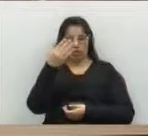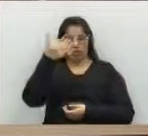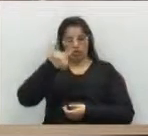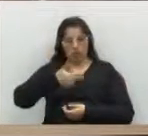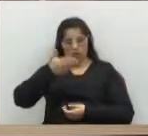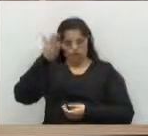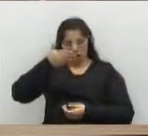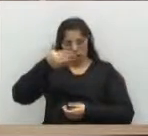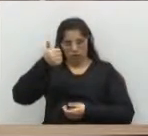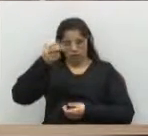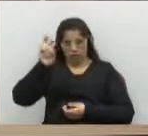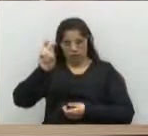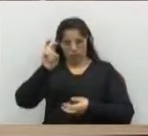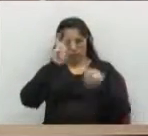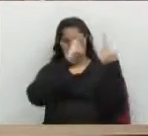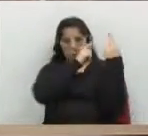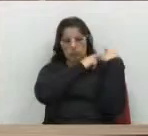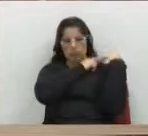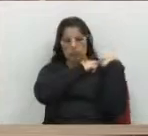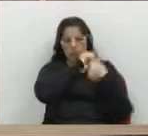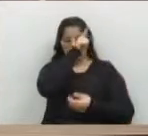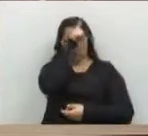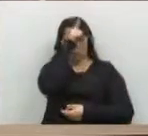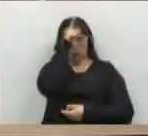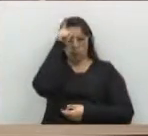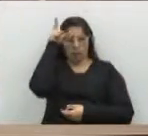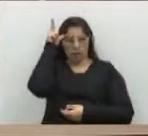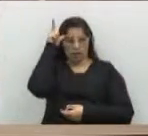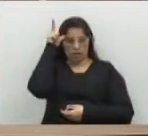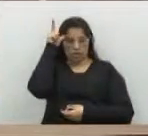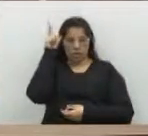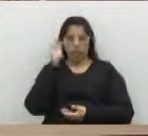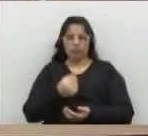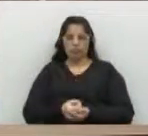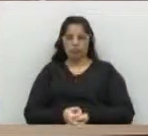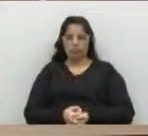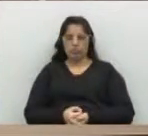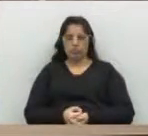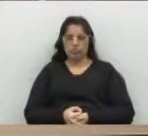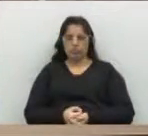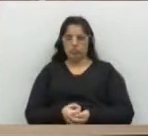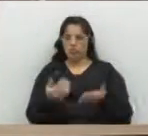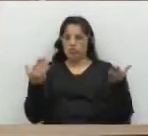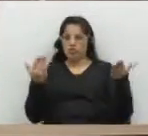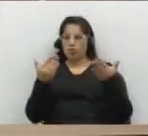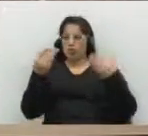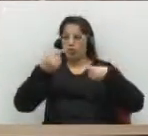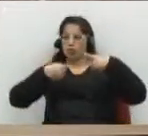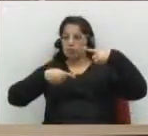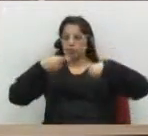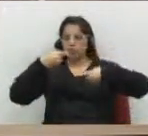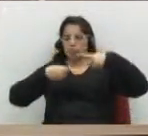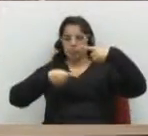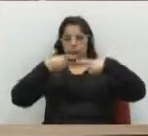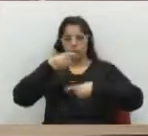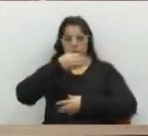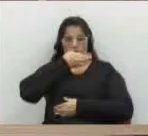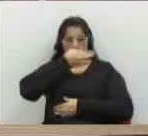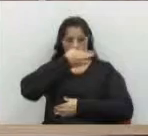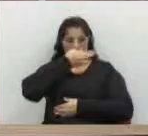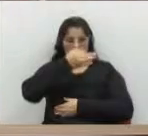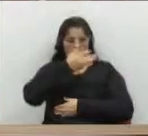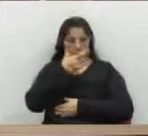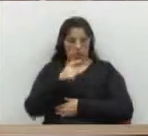483/2015, autor vereador Luizinho da Casa Quil. Requerimento 483 em discussão. Não havendo quem